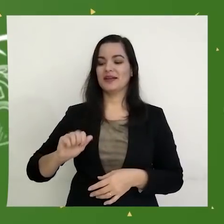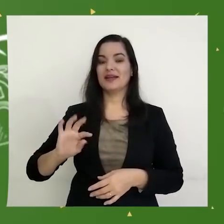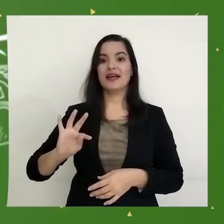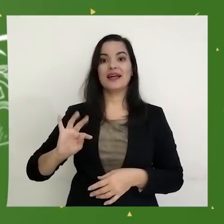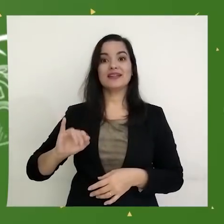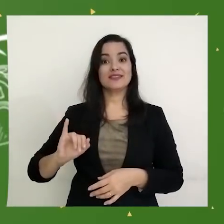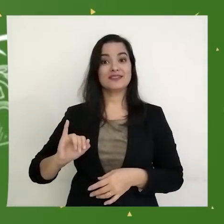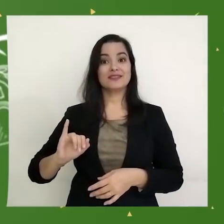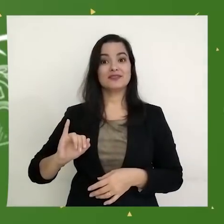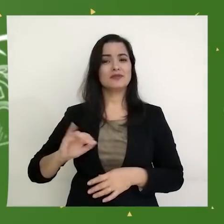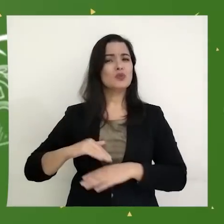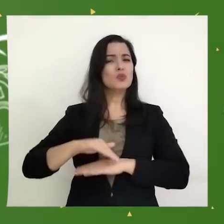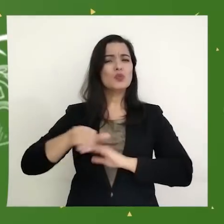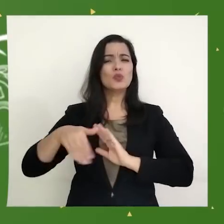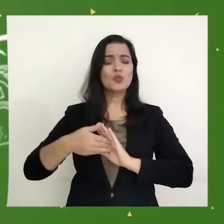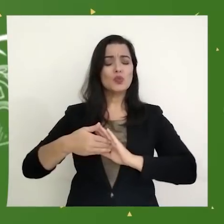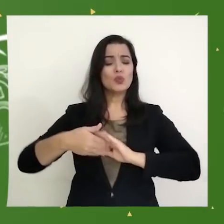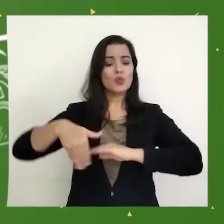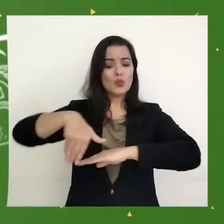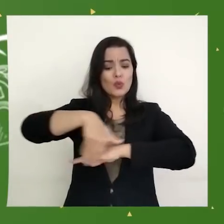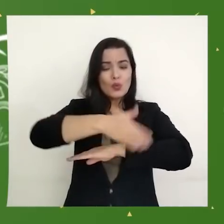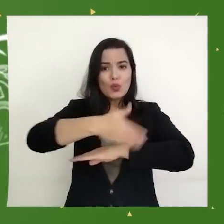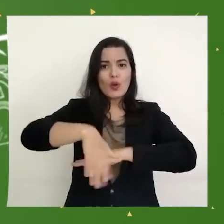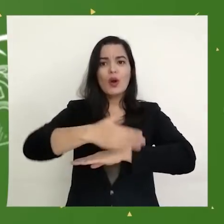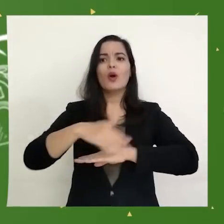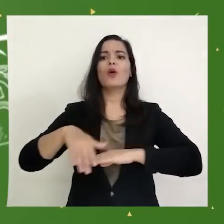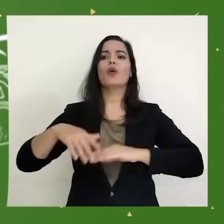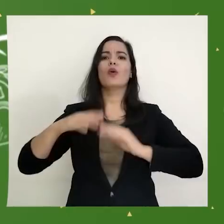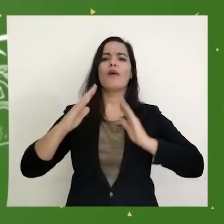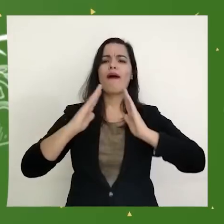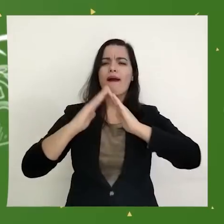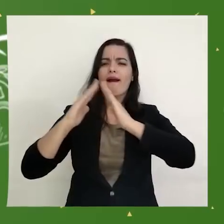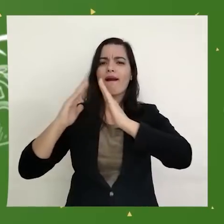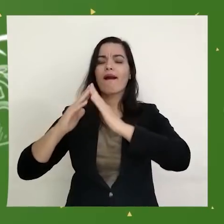o calçamento das ruas, ele é mantido desde